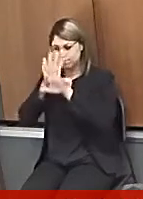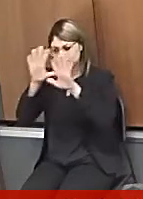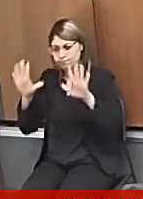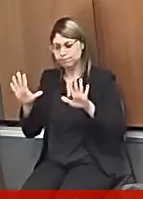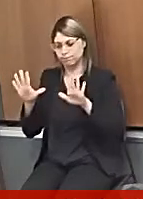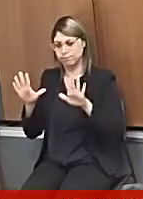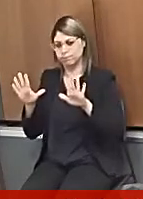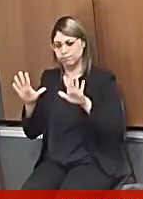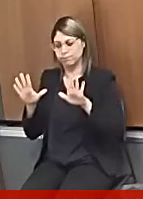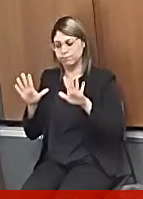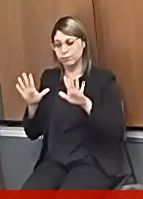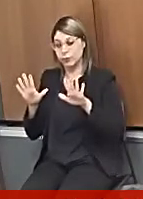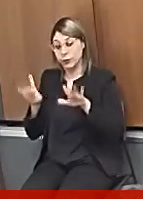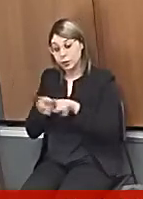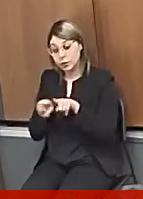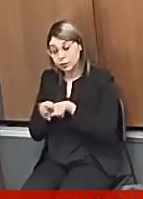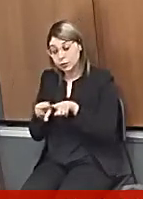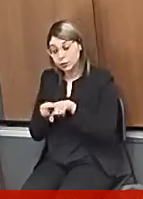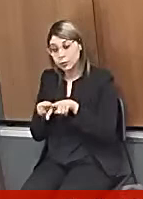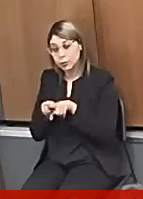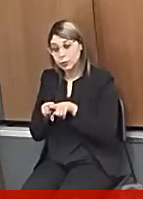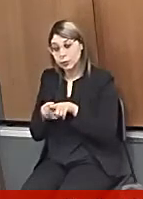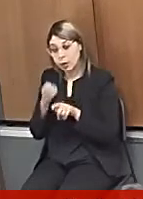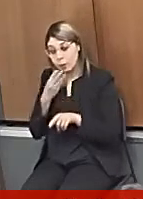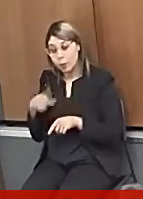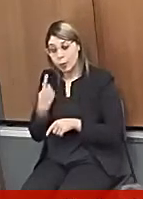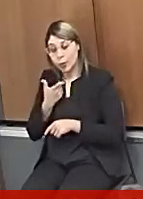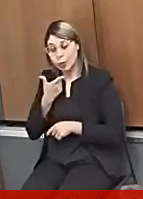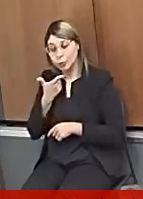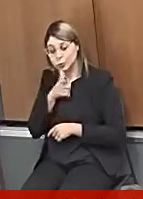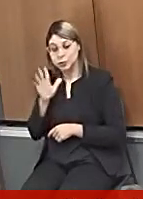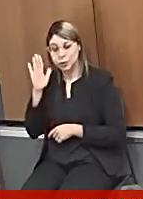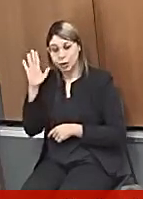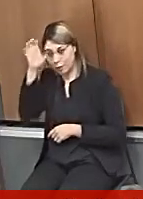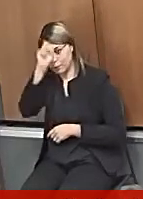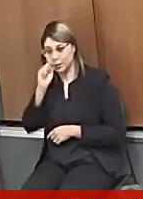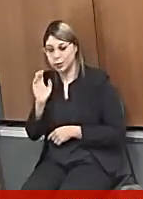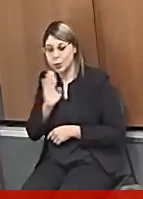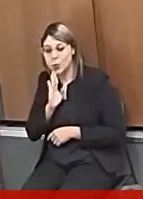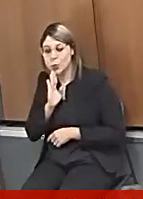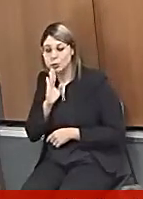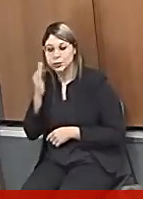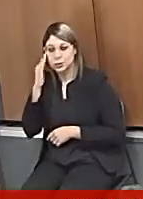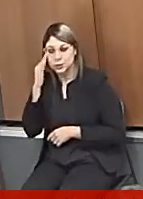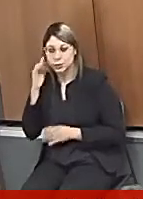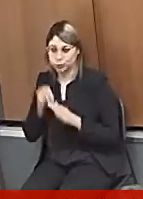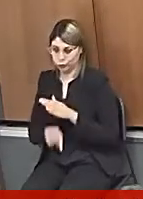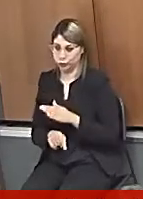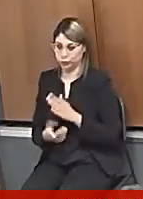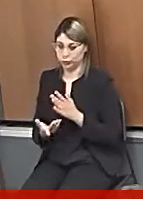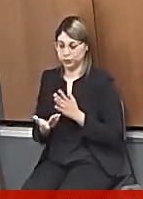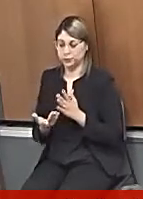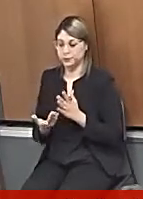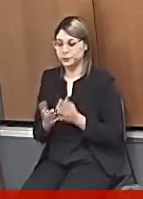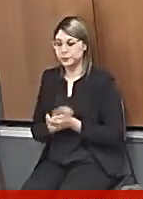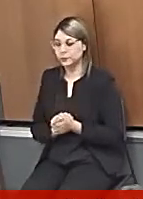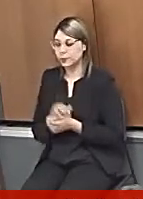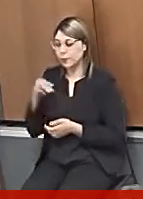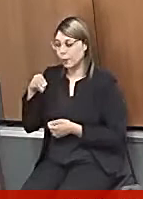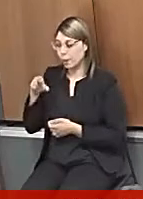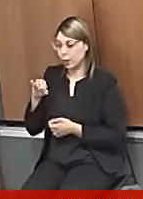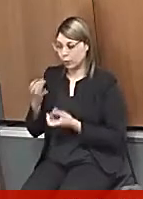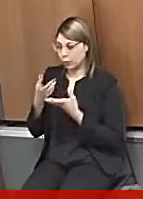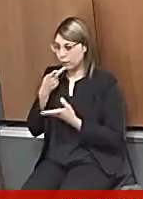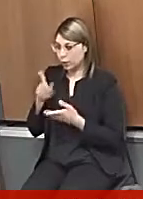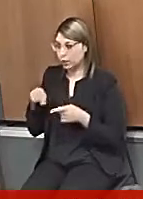e aberto a busca de entendimento e se muito importante é o mário que falar